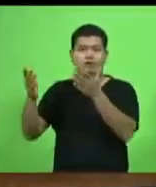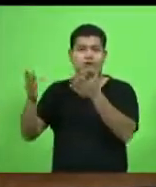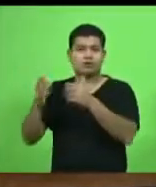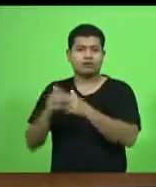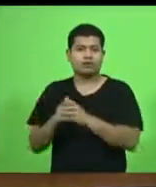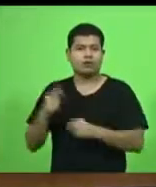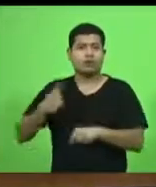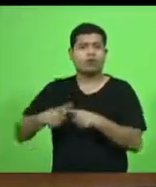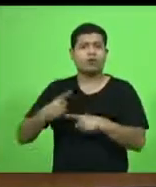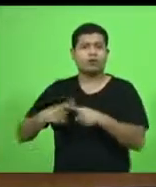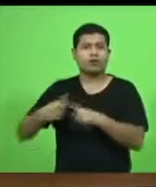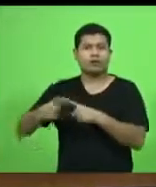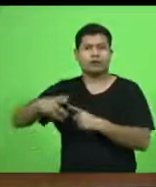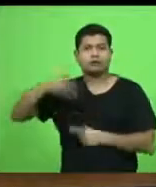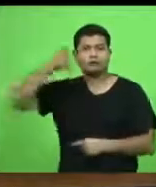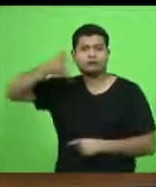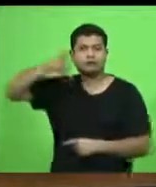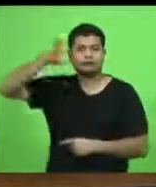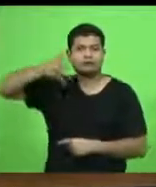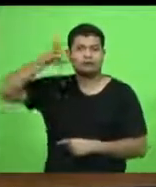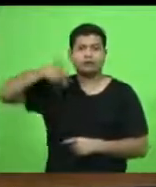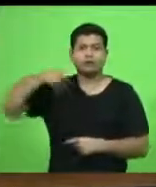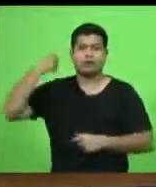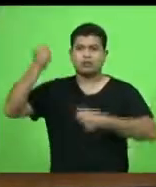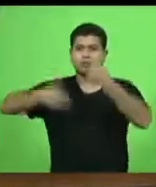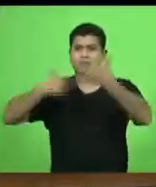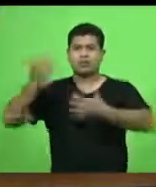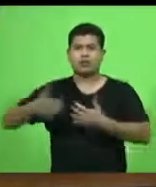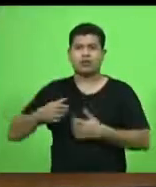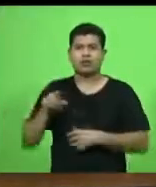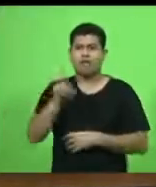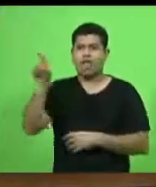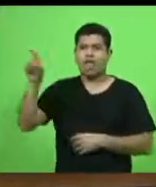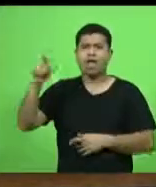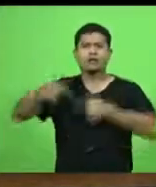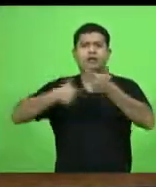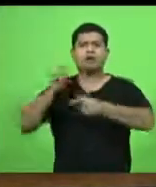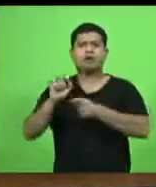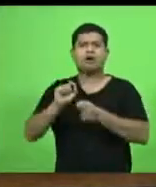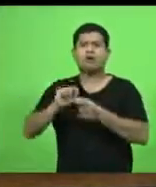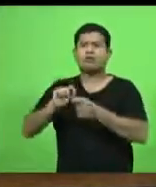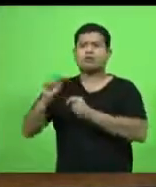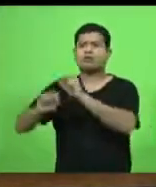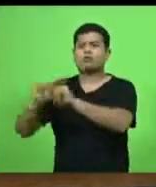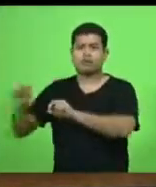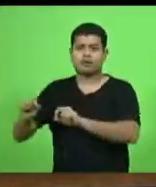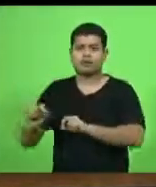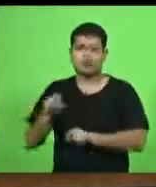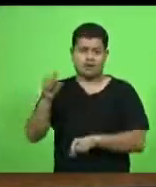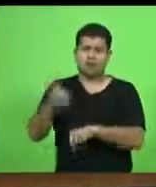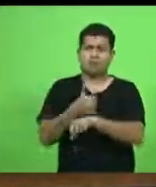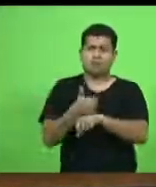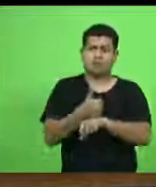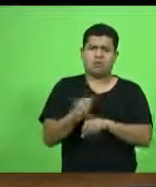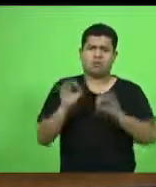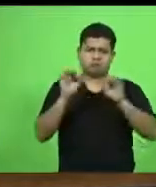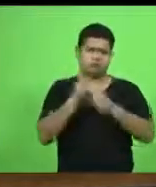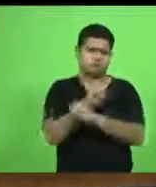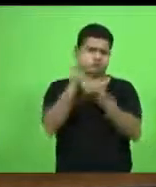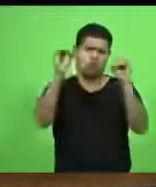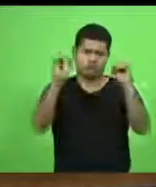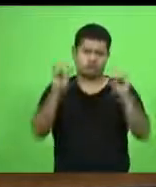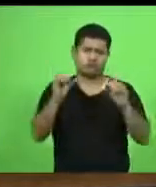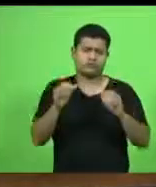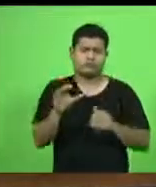manifestação? O que estão fazendo aí atrás? Ótimos profissionais, ótimos. O que estão fazendo aí